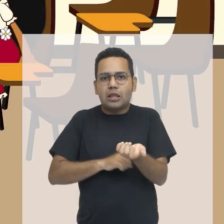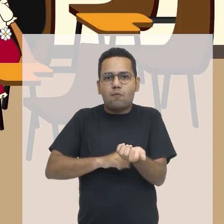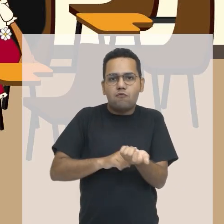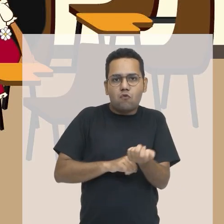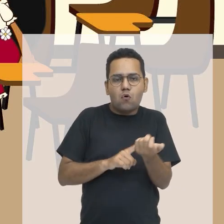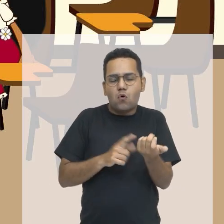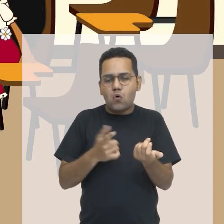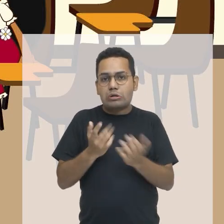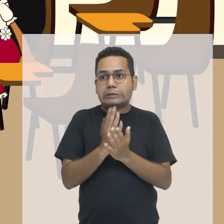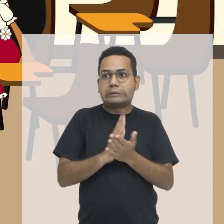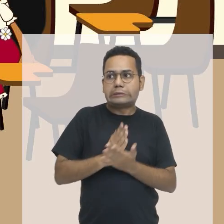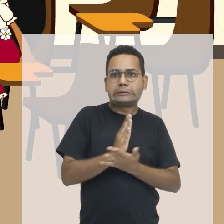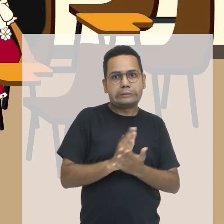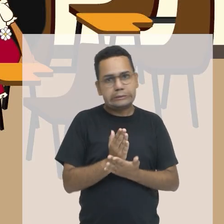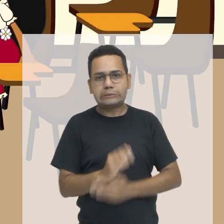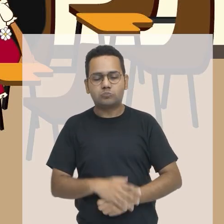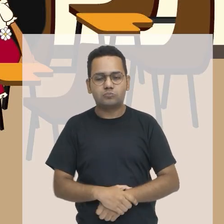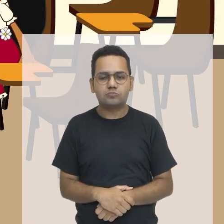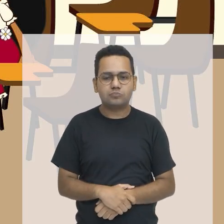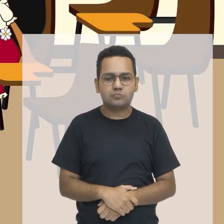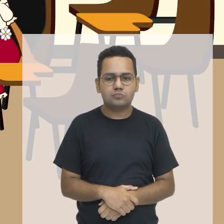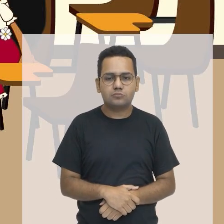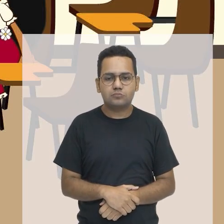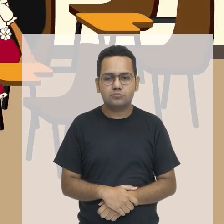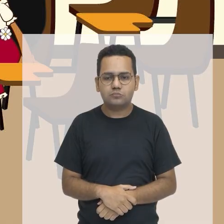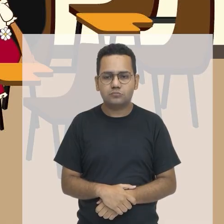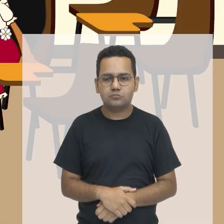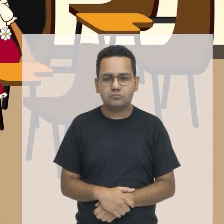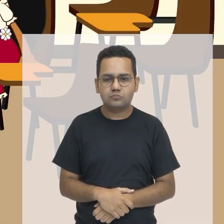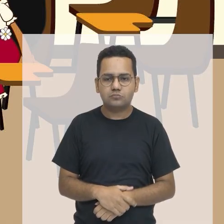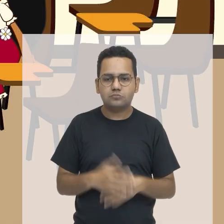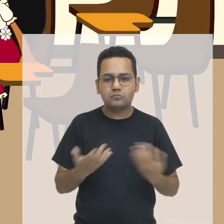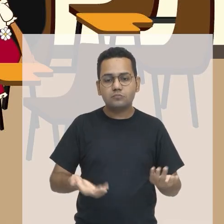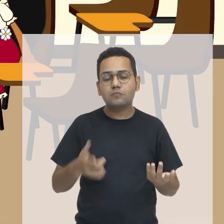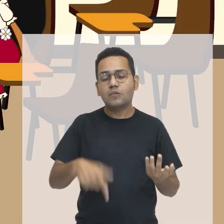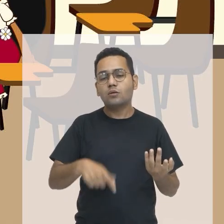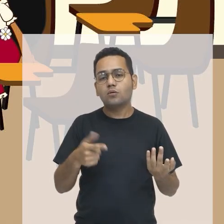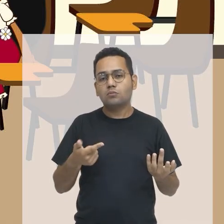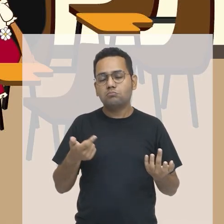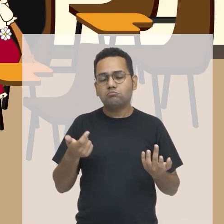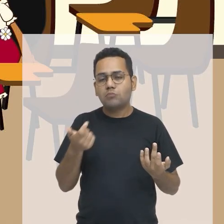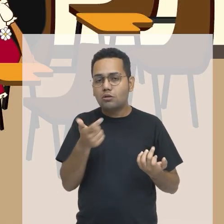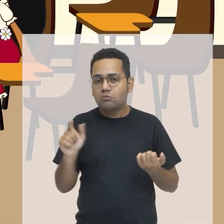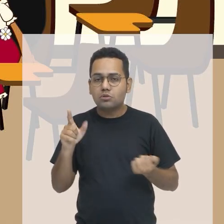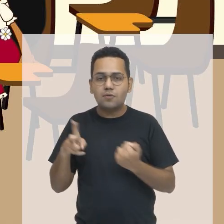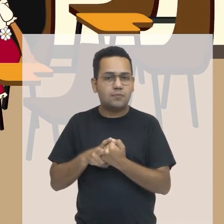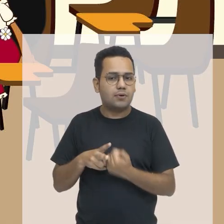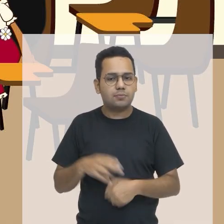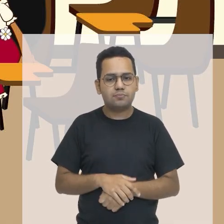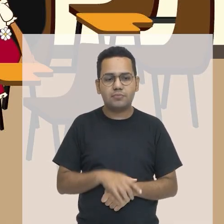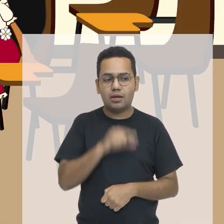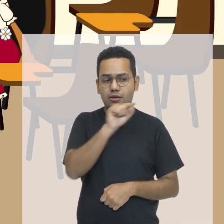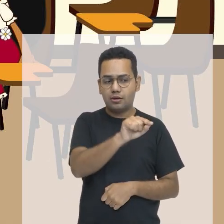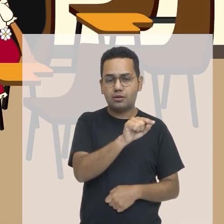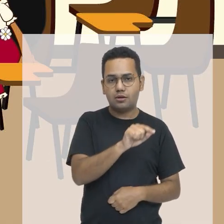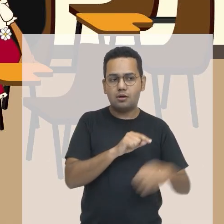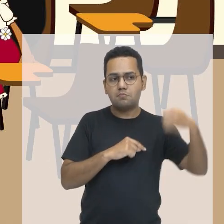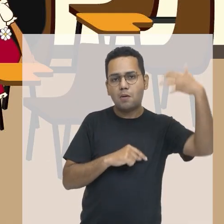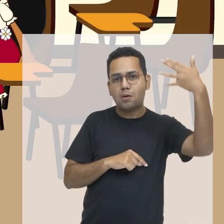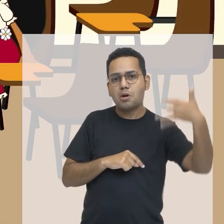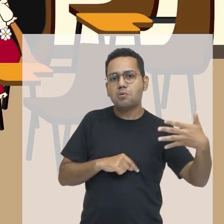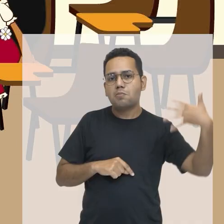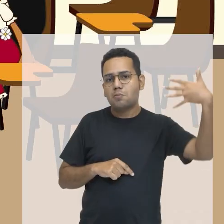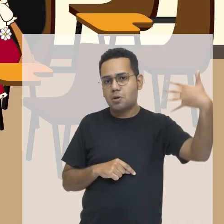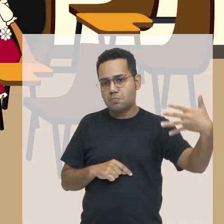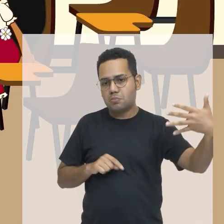falava, utilizando a linguagem verbal e também ali os gestos e tudo mais, uma linguagem não verbal, esse aqui falava e esse aqui, né, que